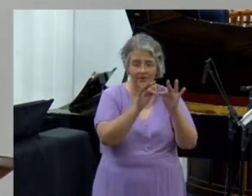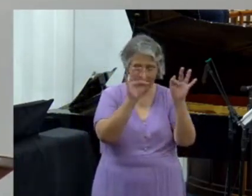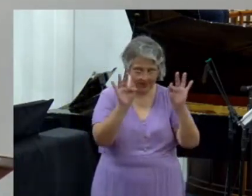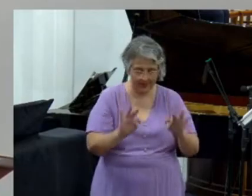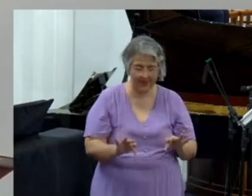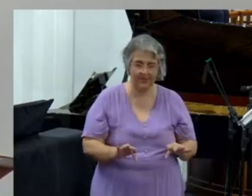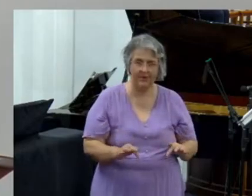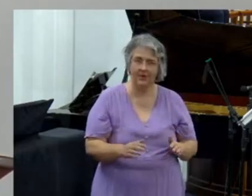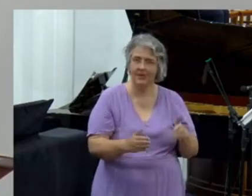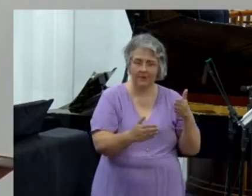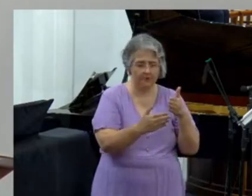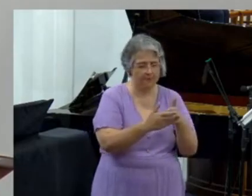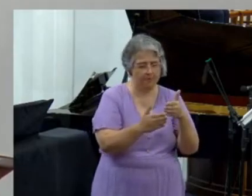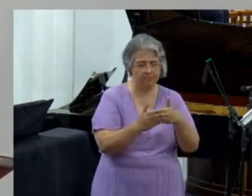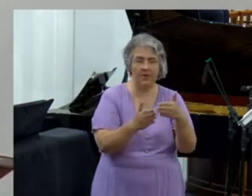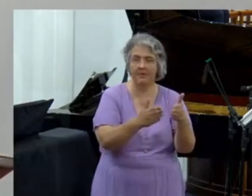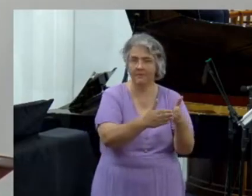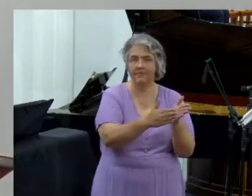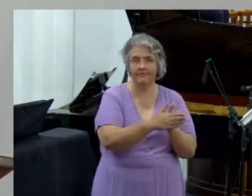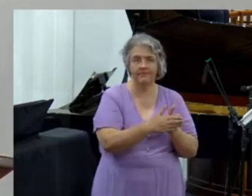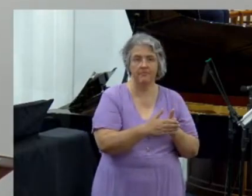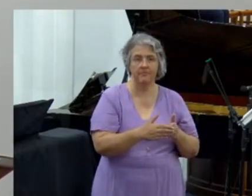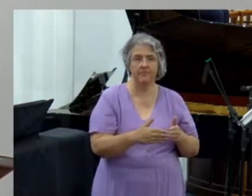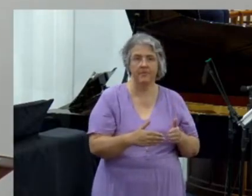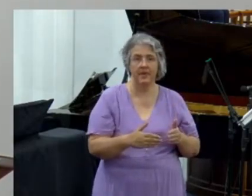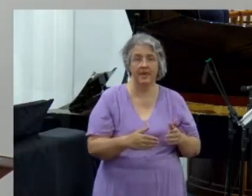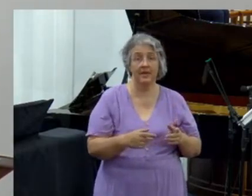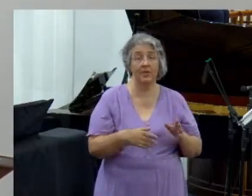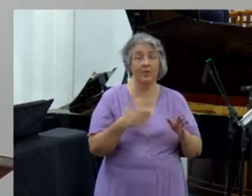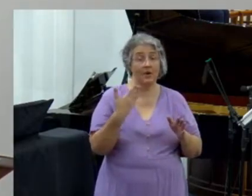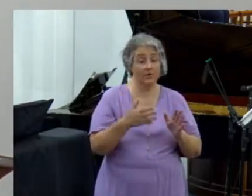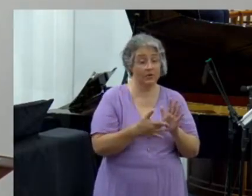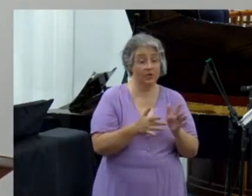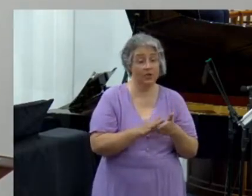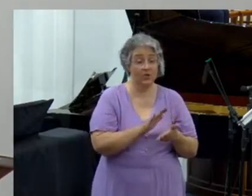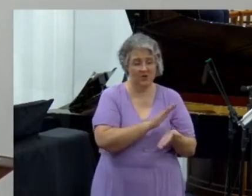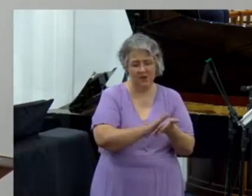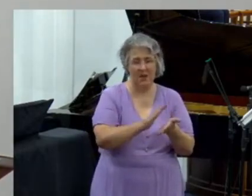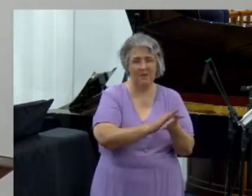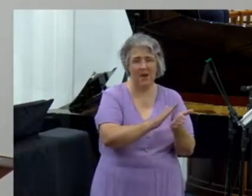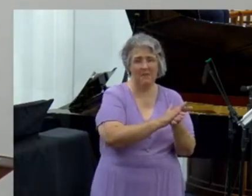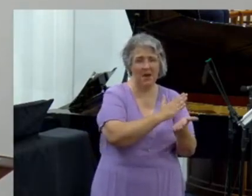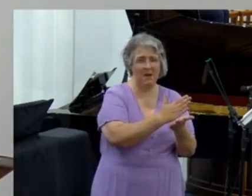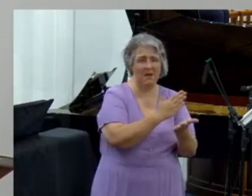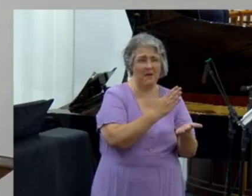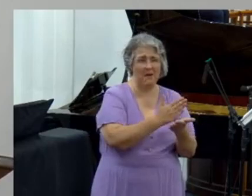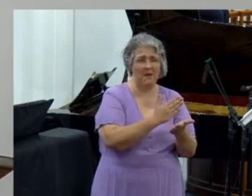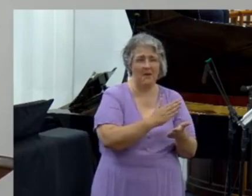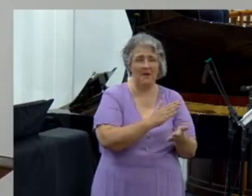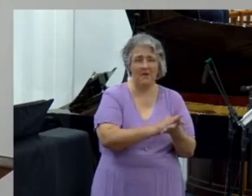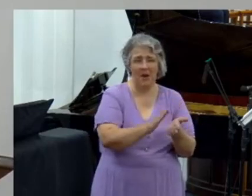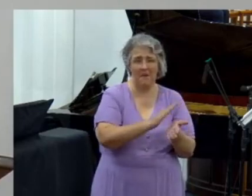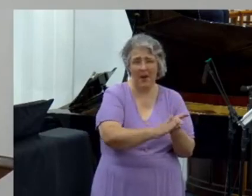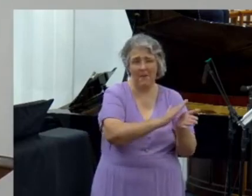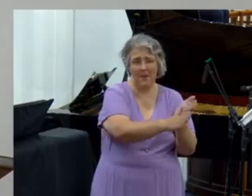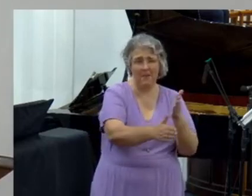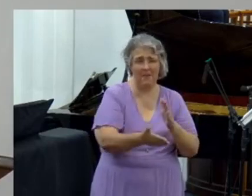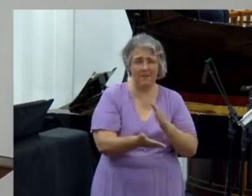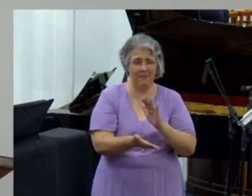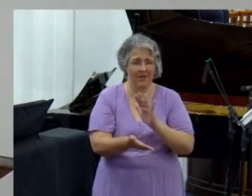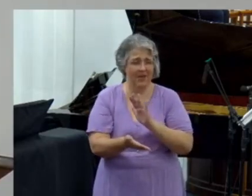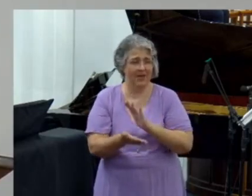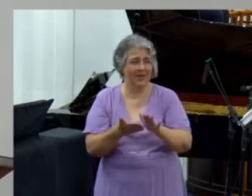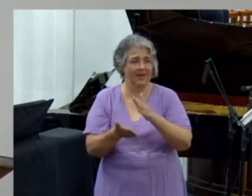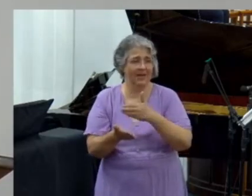E Jesus Cristo, ao fazer um movimento de expulsar um comércio de dentro do templo, parece, a abrir as barreiras.